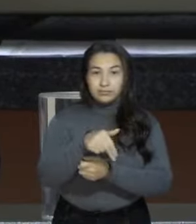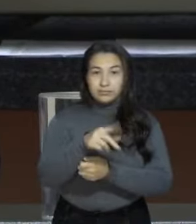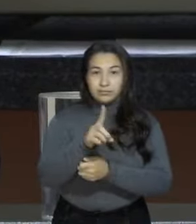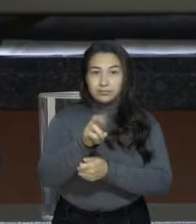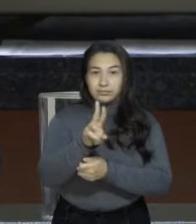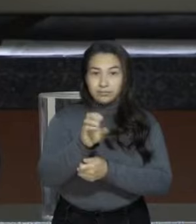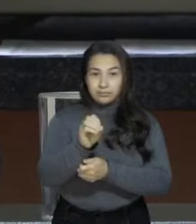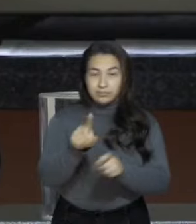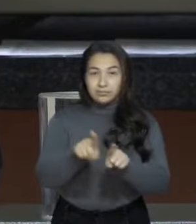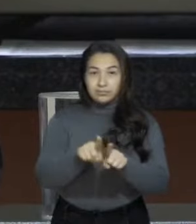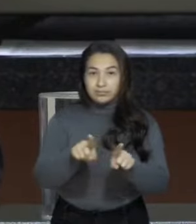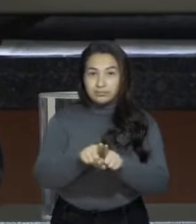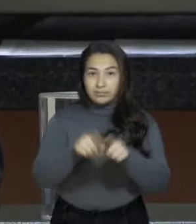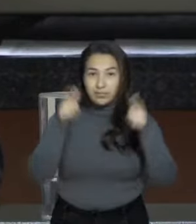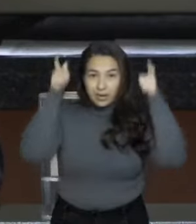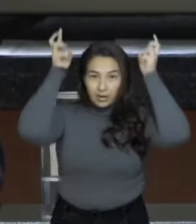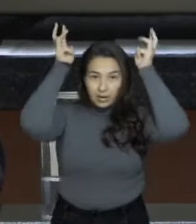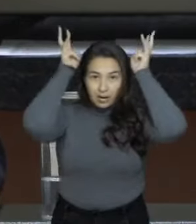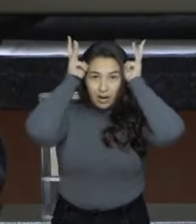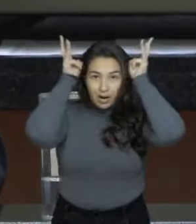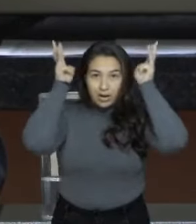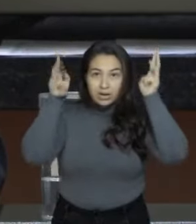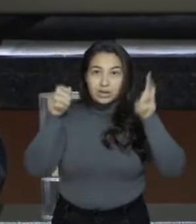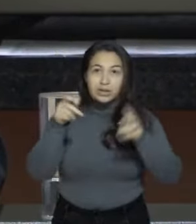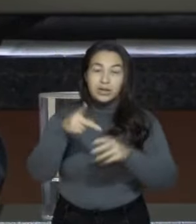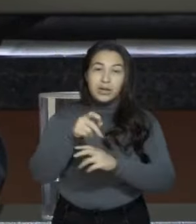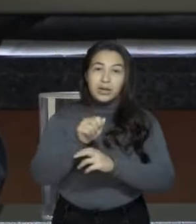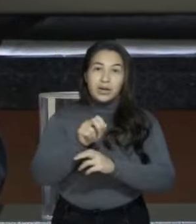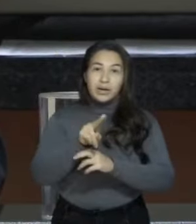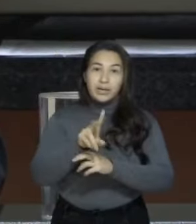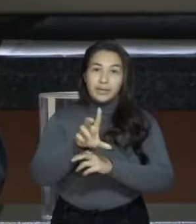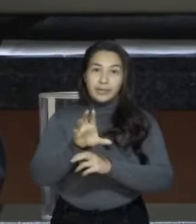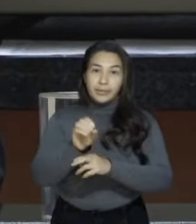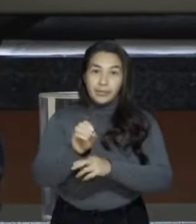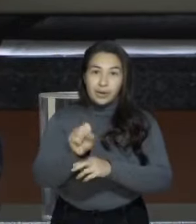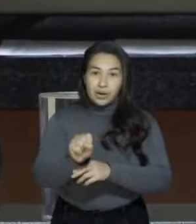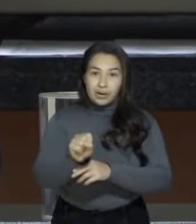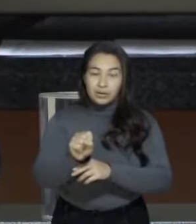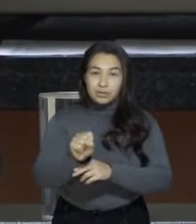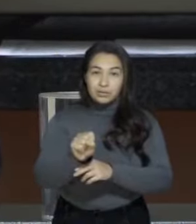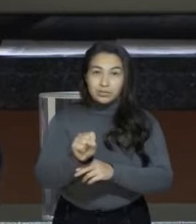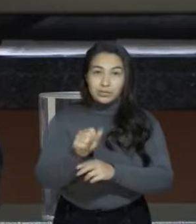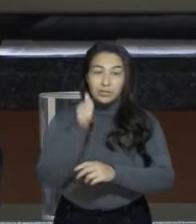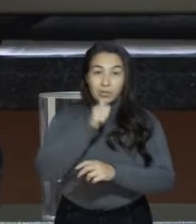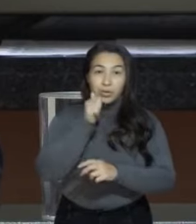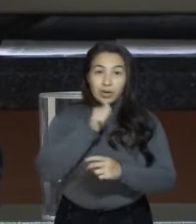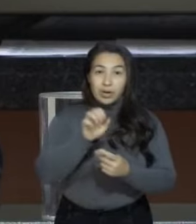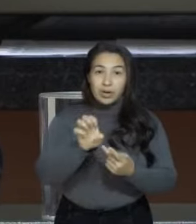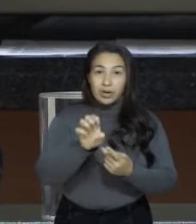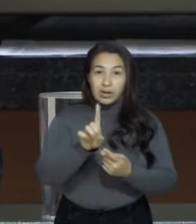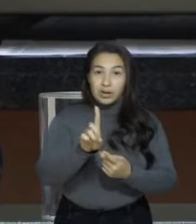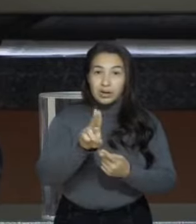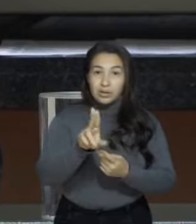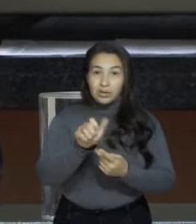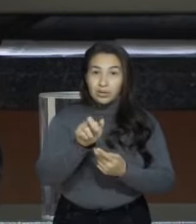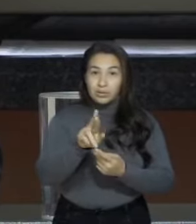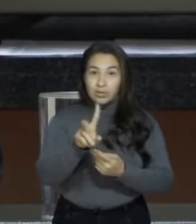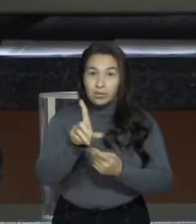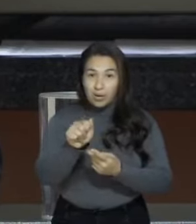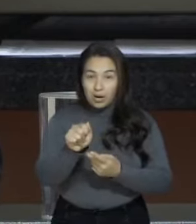da Festa Paulo da Silva Eduarda Paulo da Silva para que façam